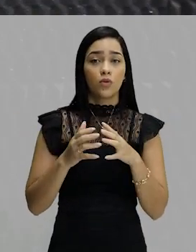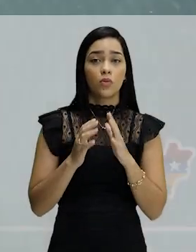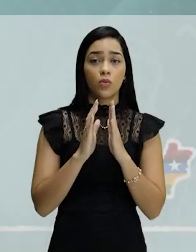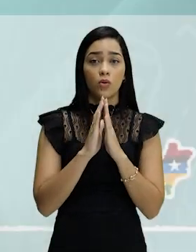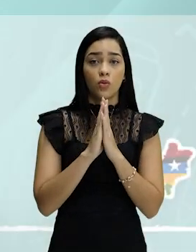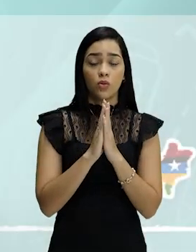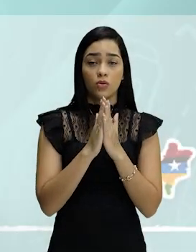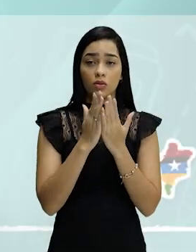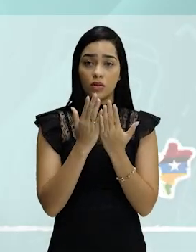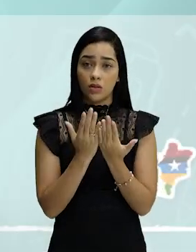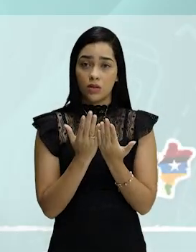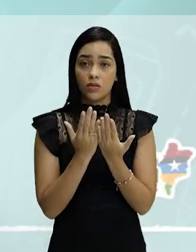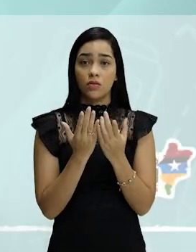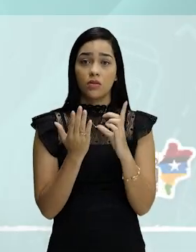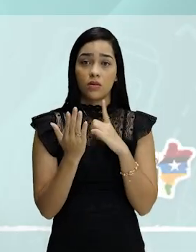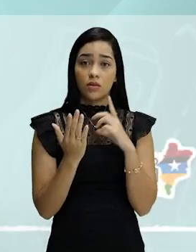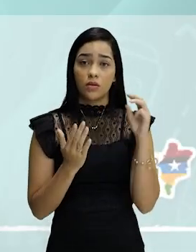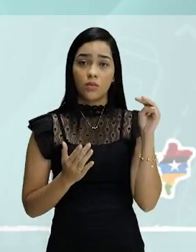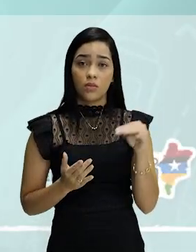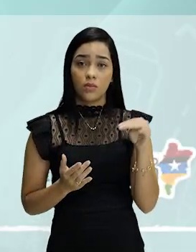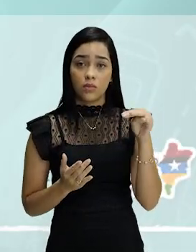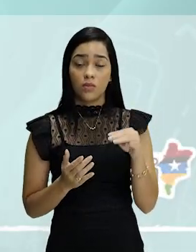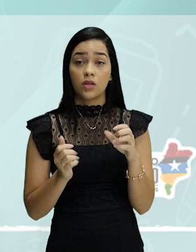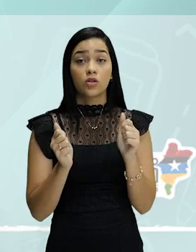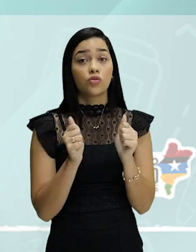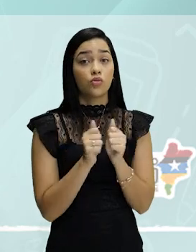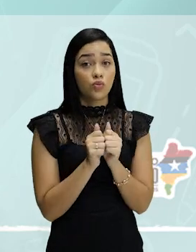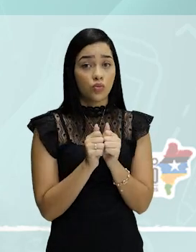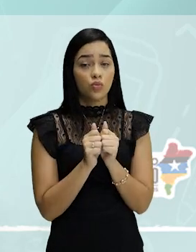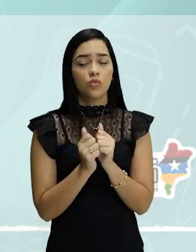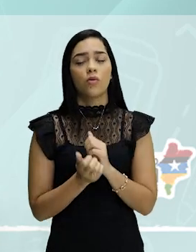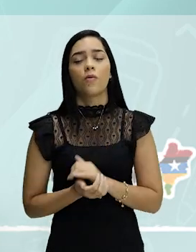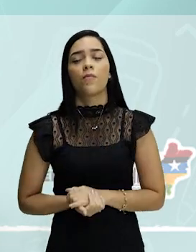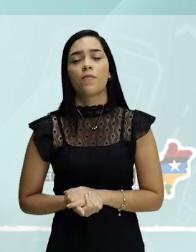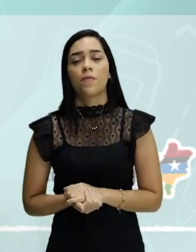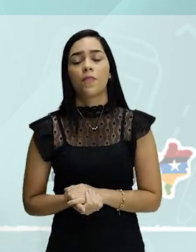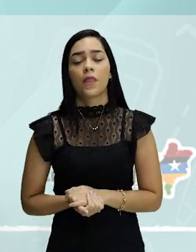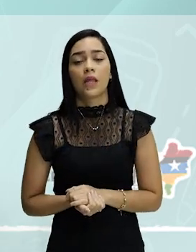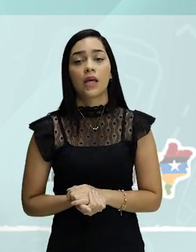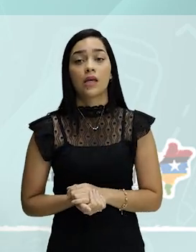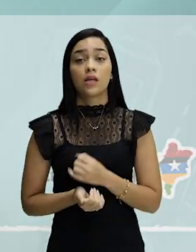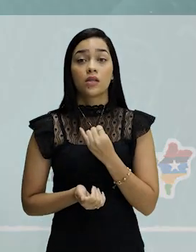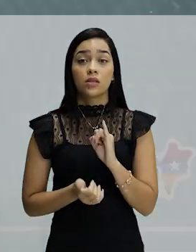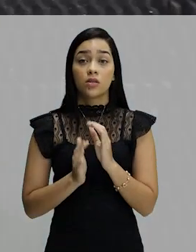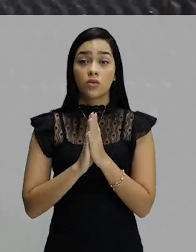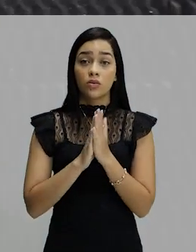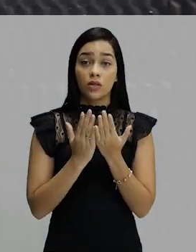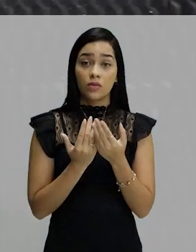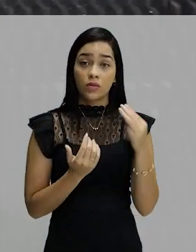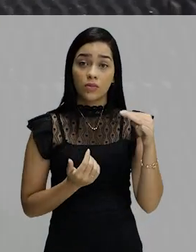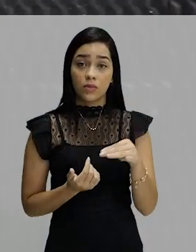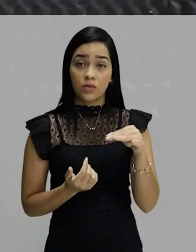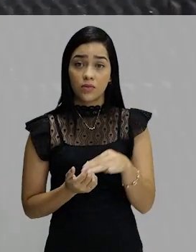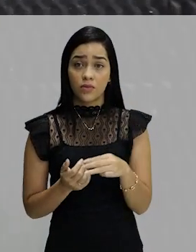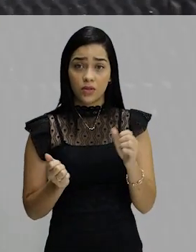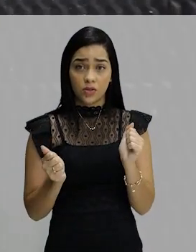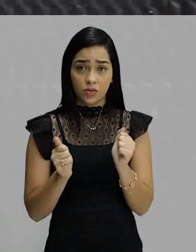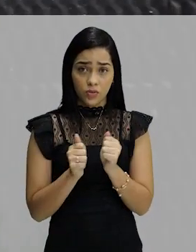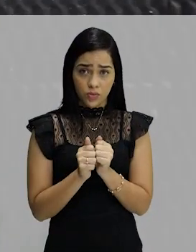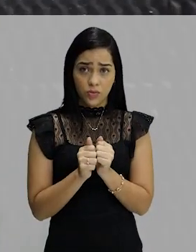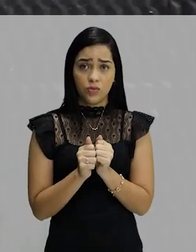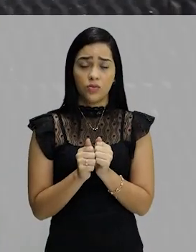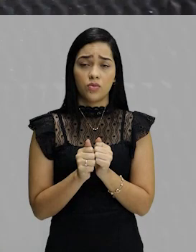livros de modo que os de matemática fiquem juntos. Ora, pessoal, se os livros de matemática vão ficar